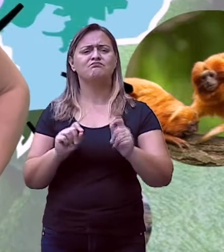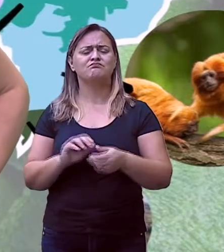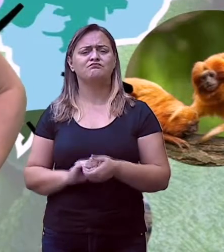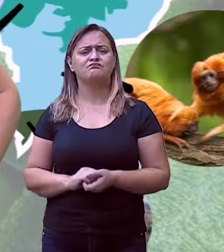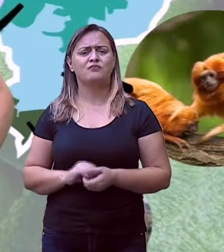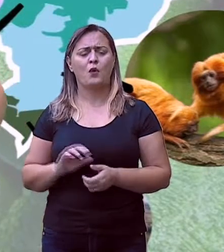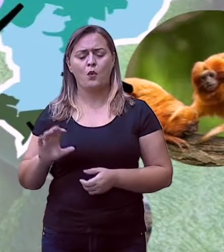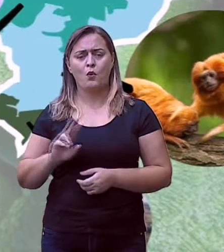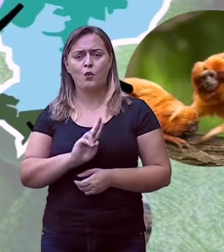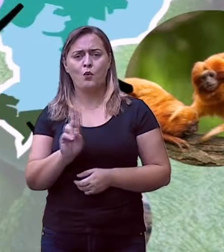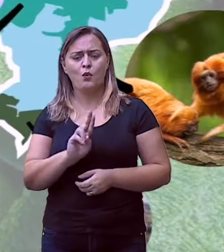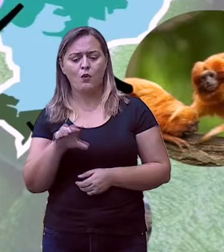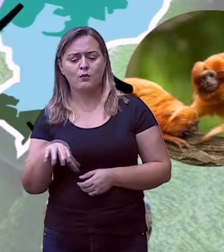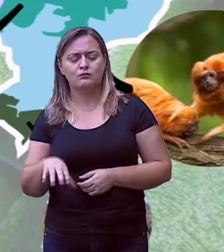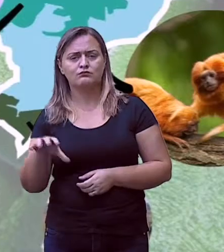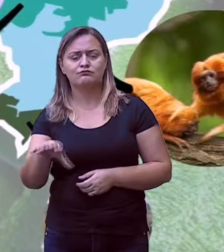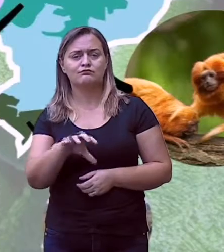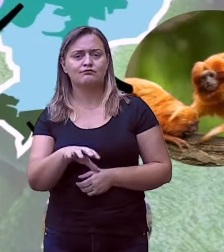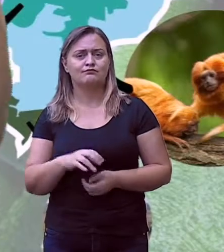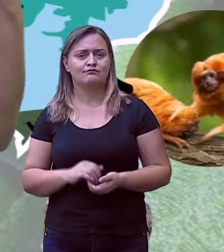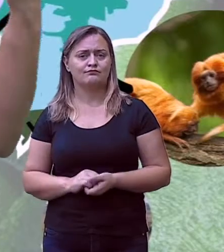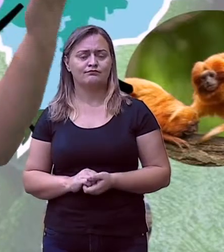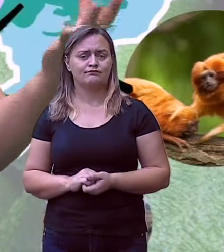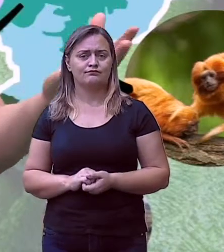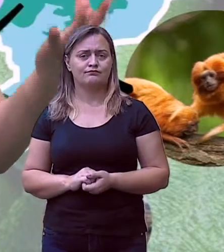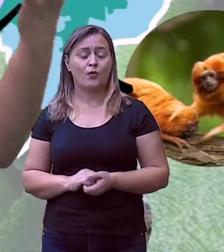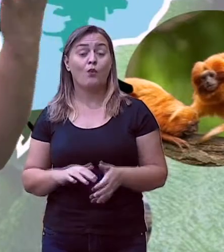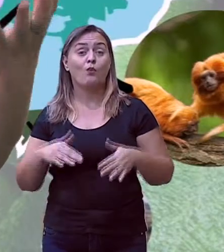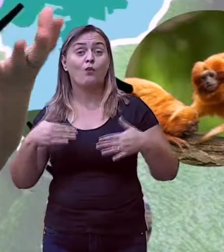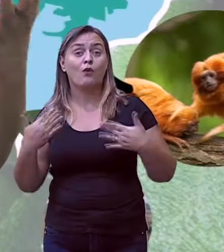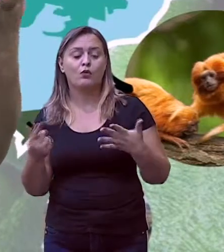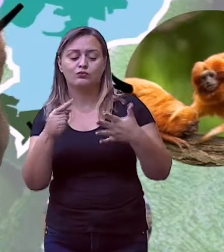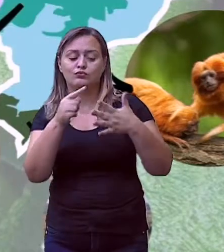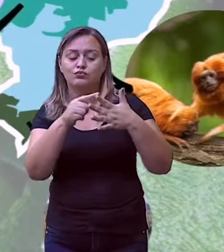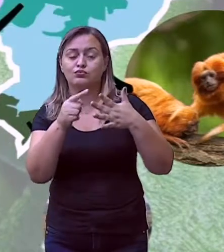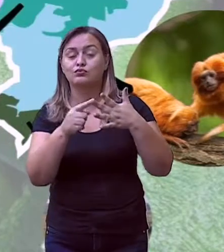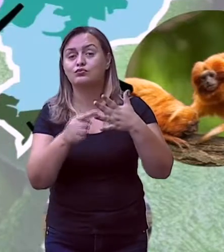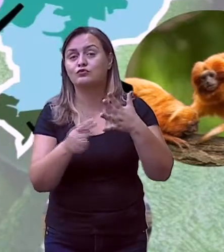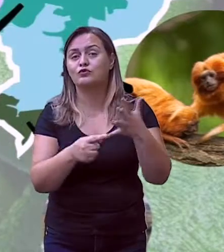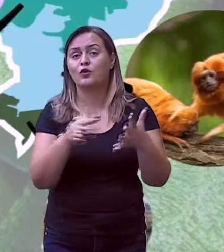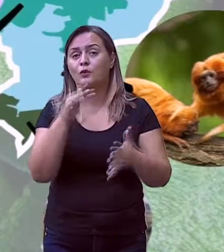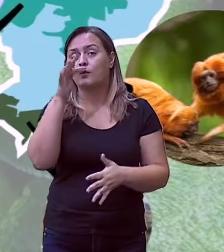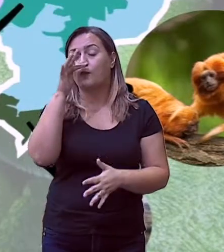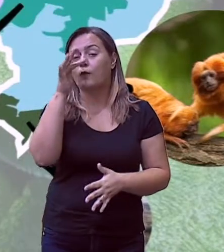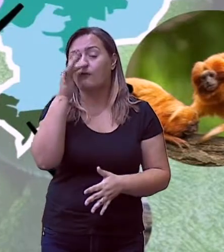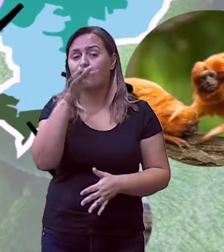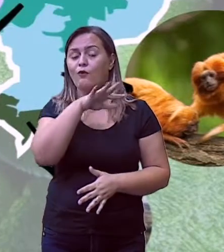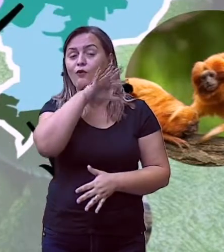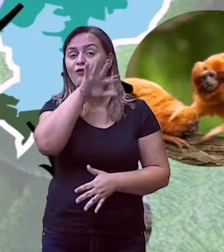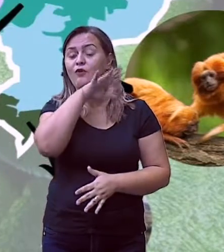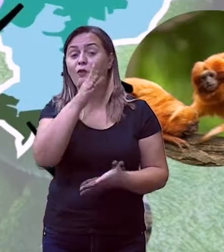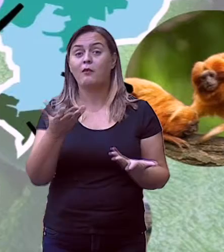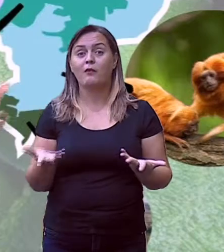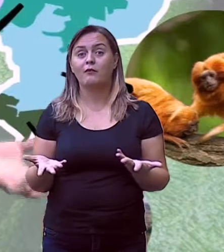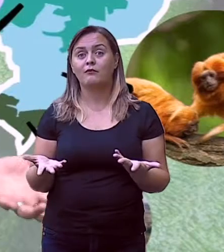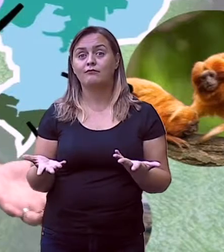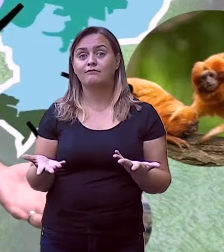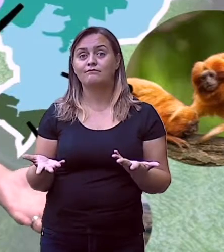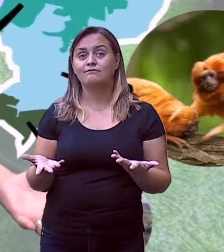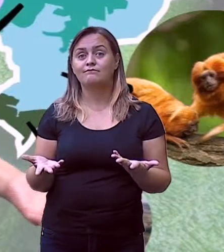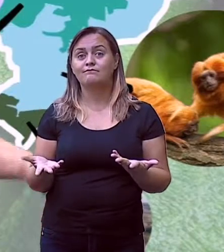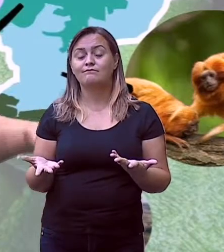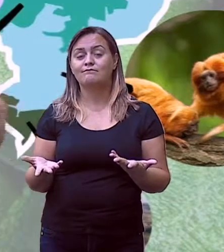bioma seria este? Quais seriam as espécies que estão inseridas neste bioma? E